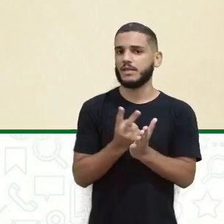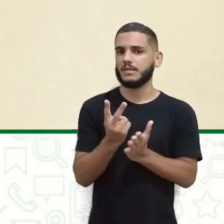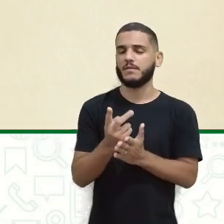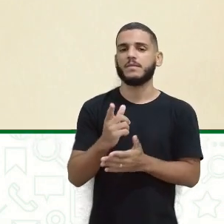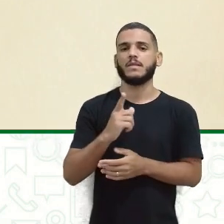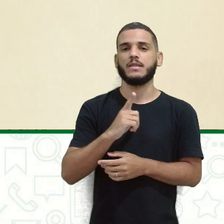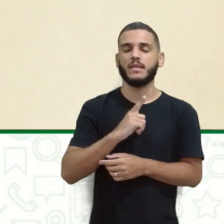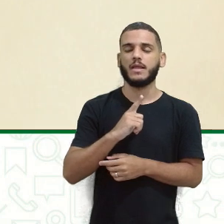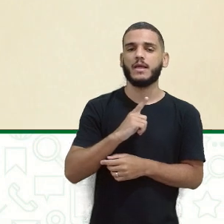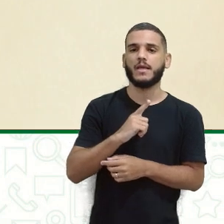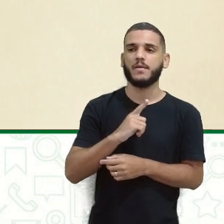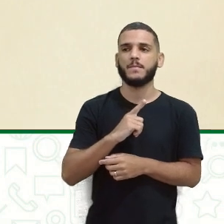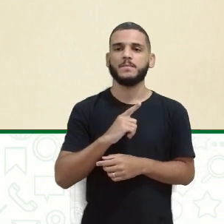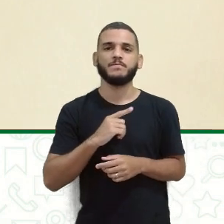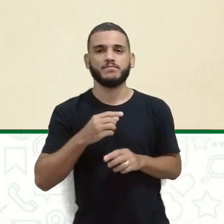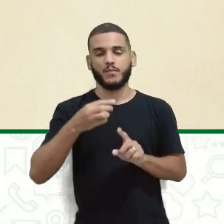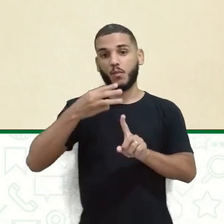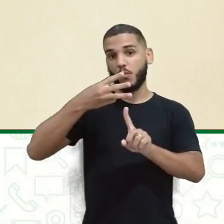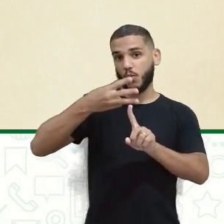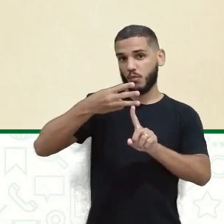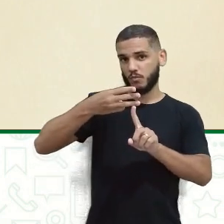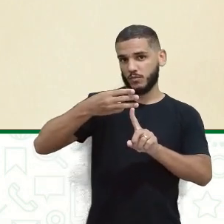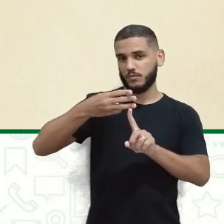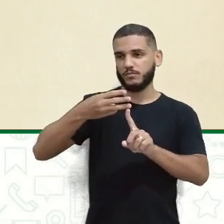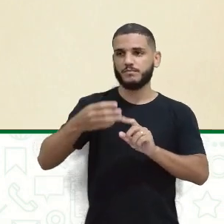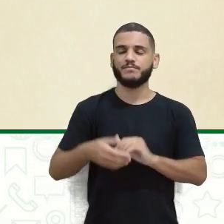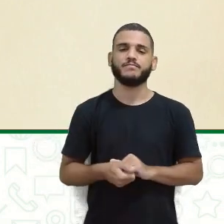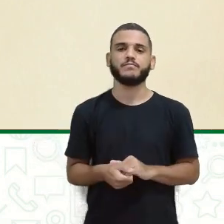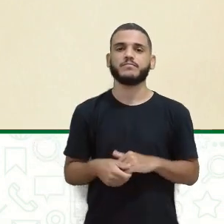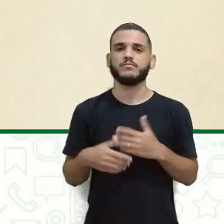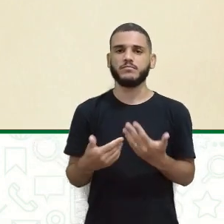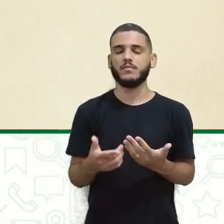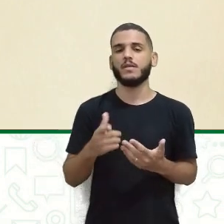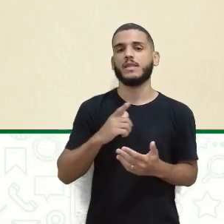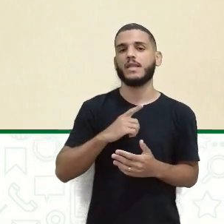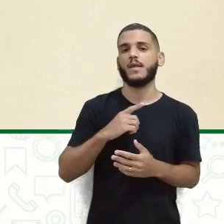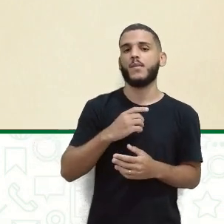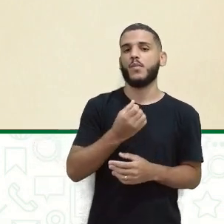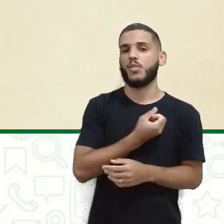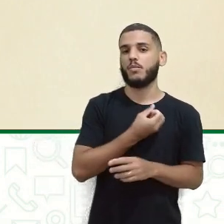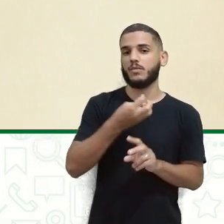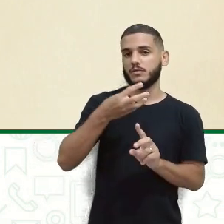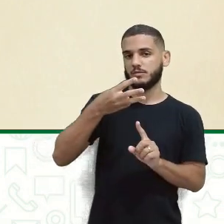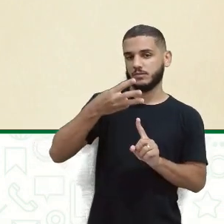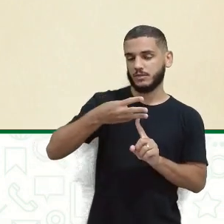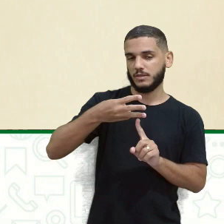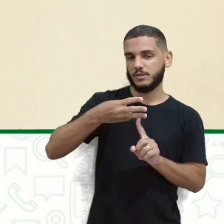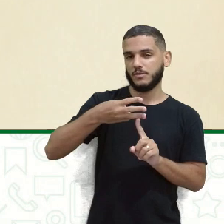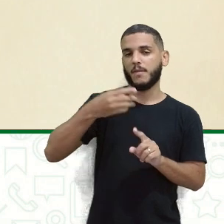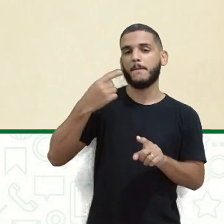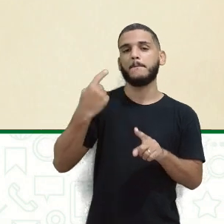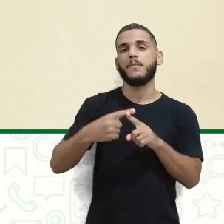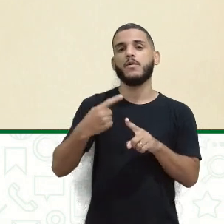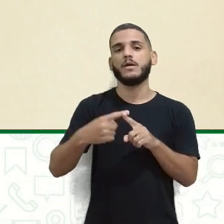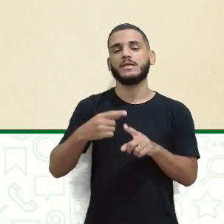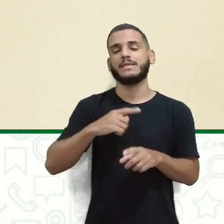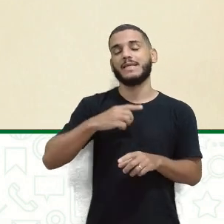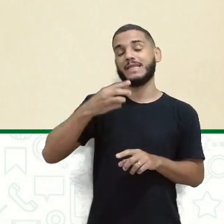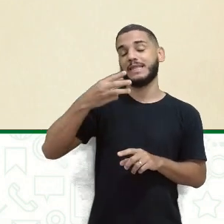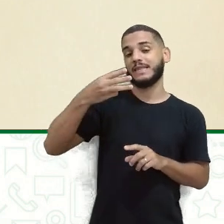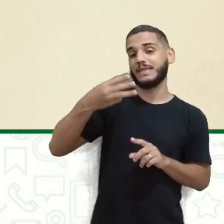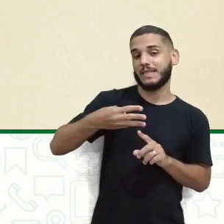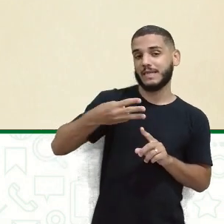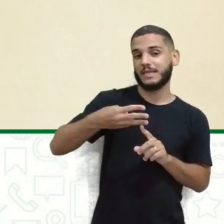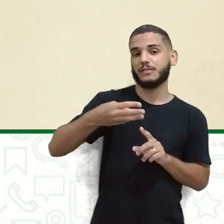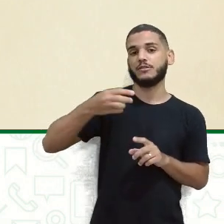ter cúbico, ou seja, aquele 3 ali, tá? Por quê? Porque eu tenho 3